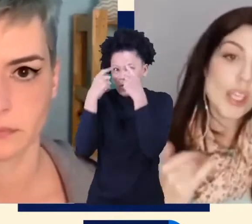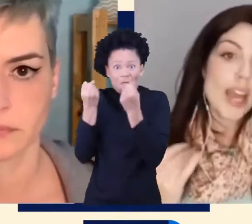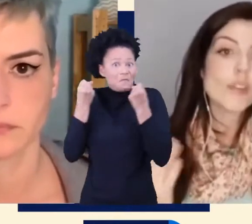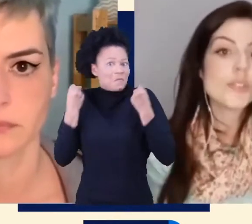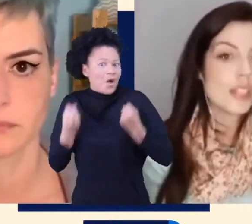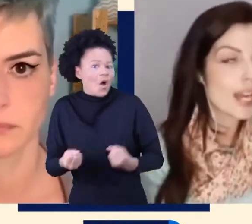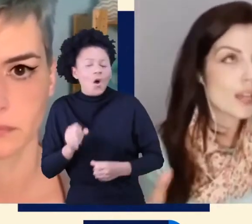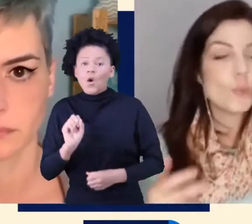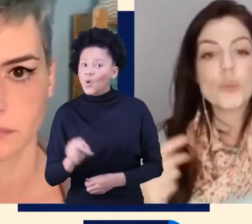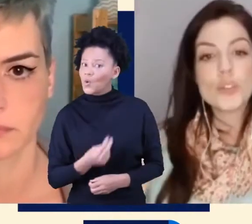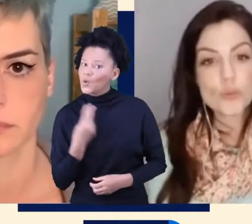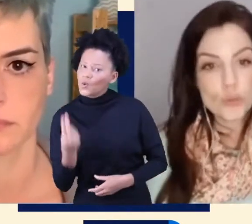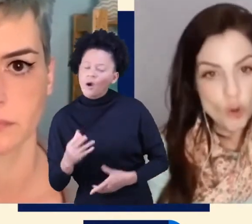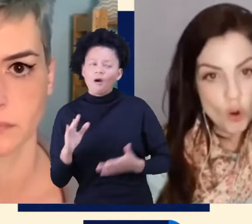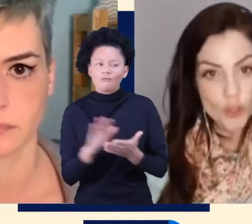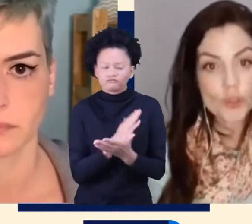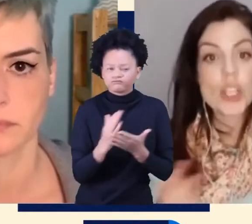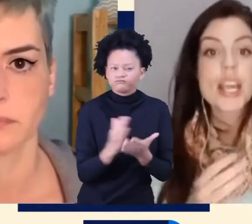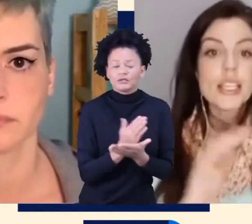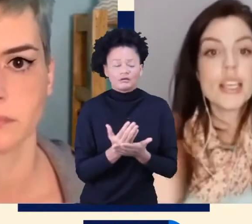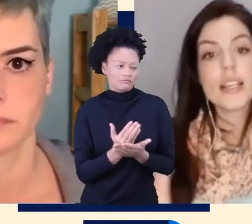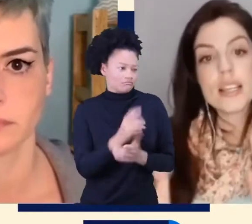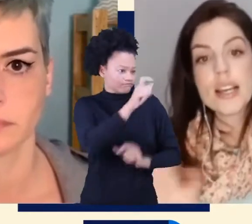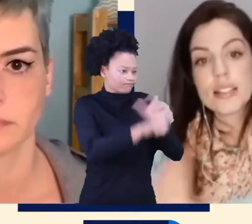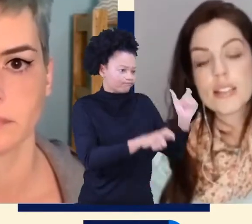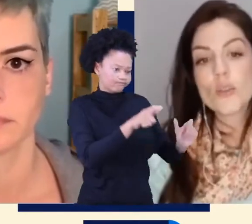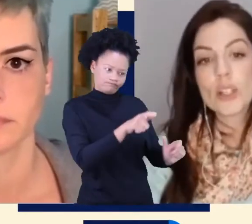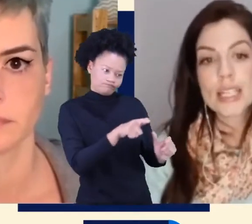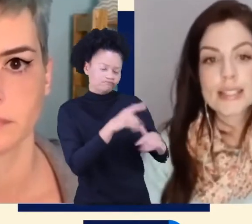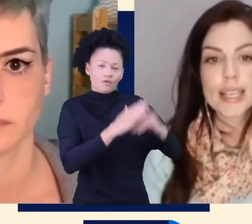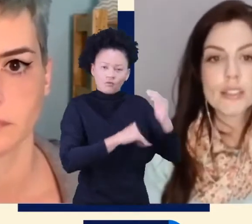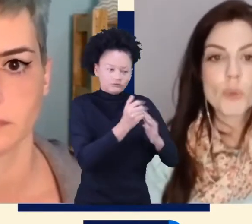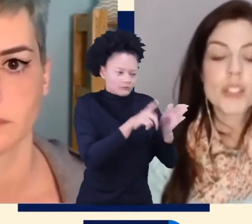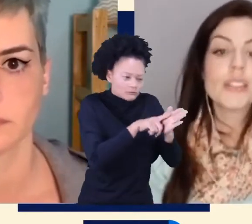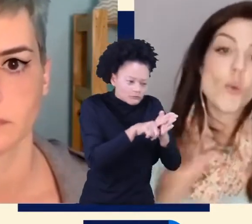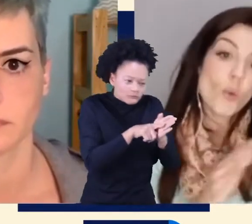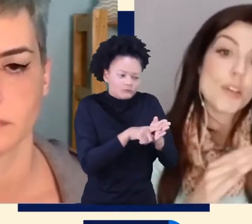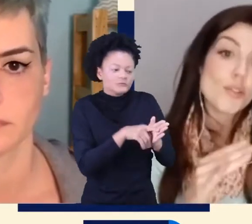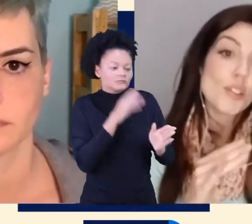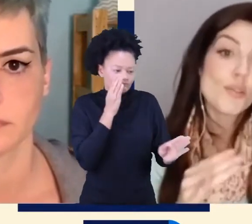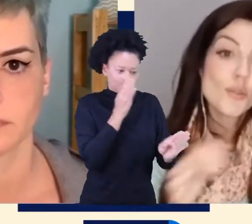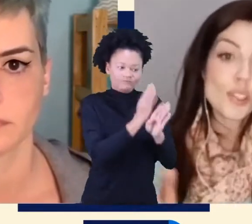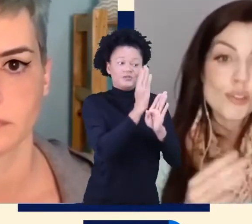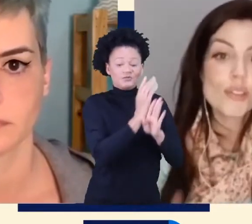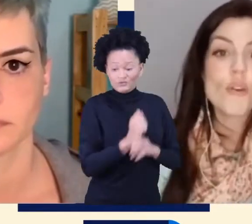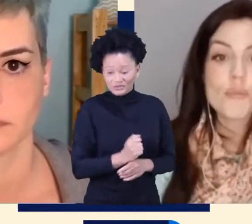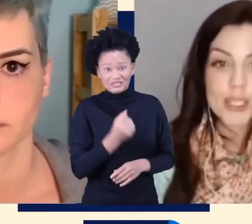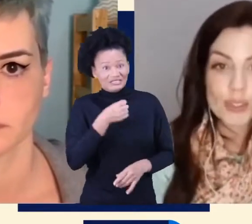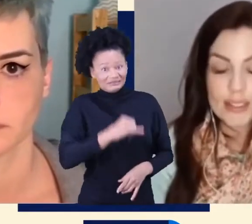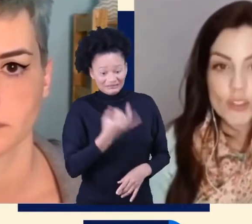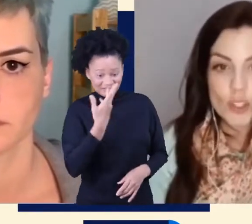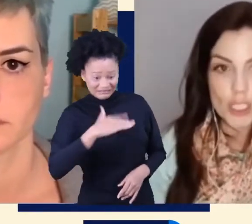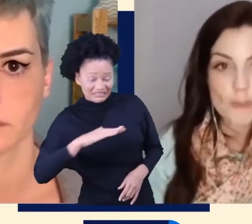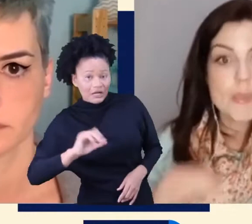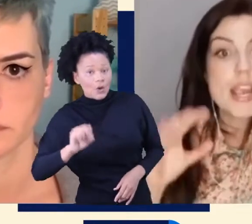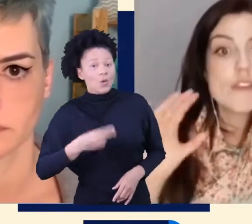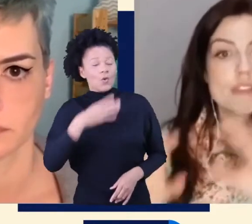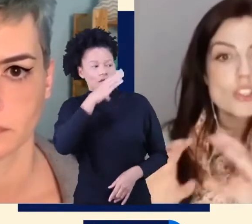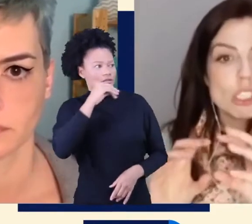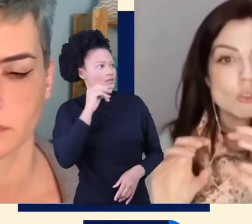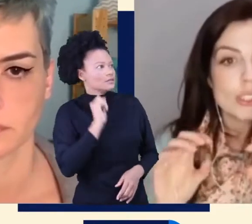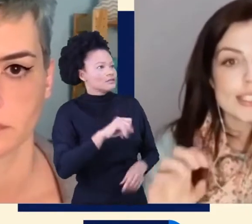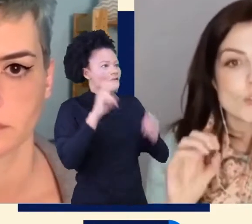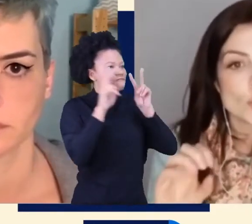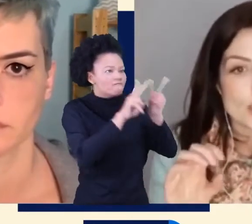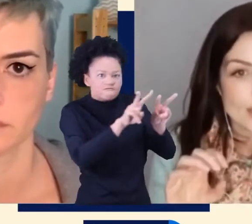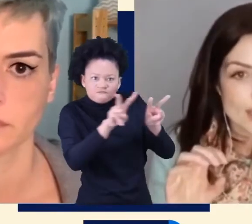algo que é considerado por estudiosos que crianças ou adolescentes podem ter algum prejuízo no seu desenvolvimento se assistirem. Veja